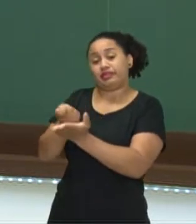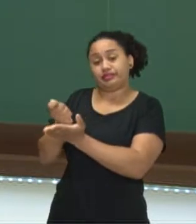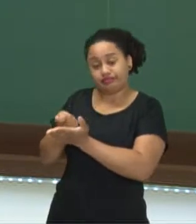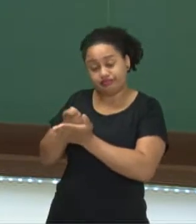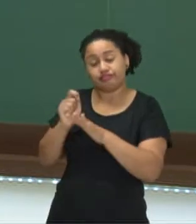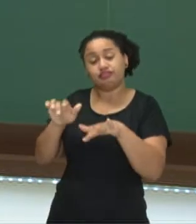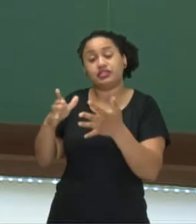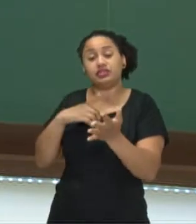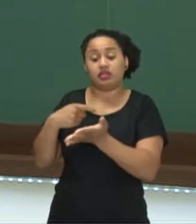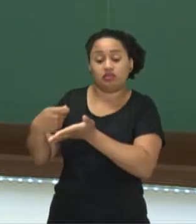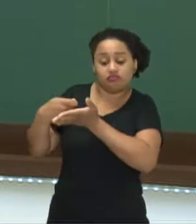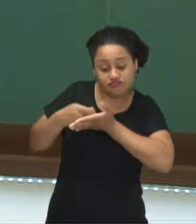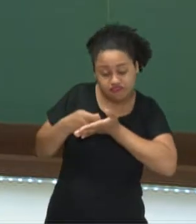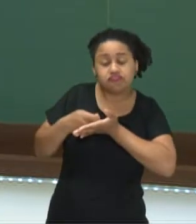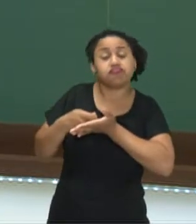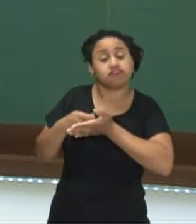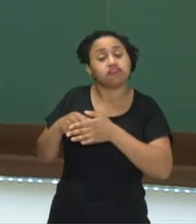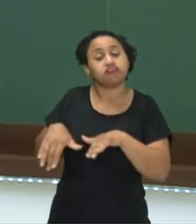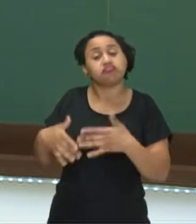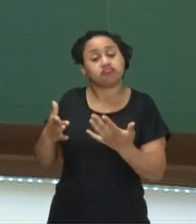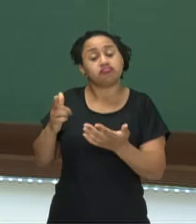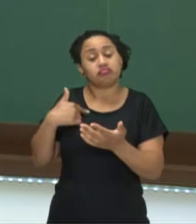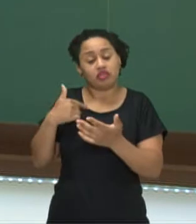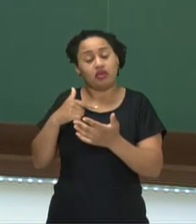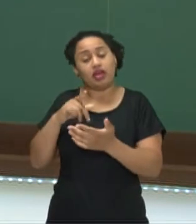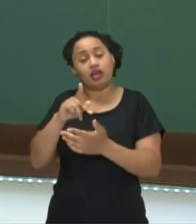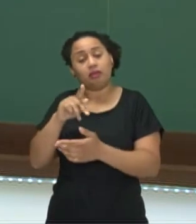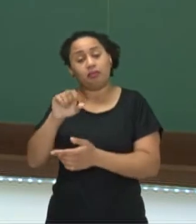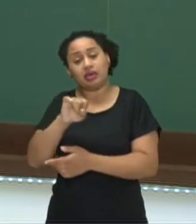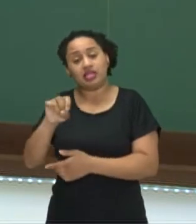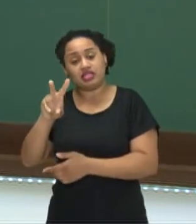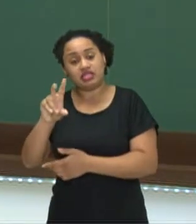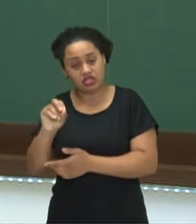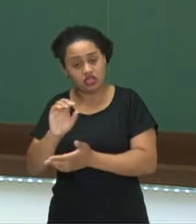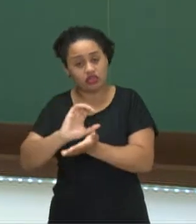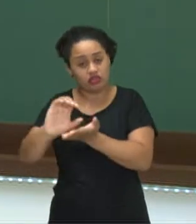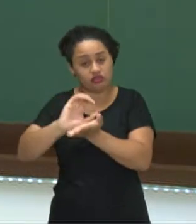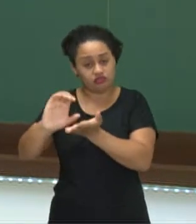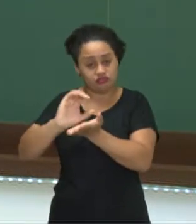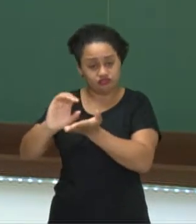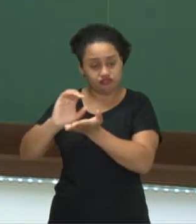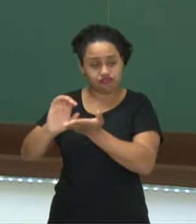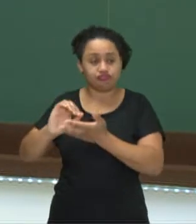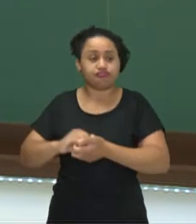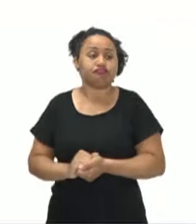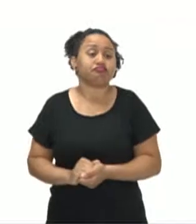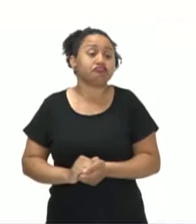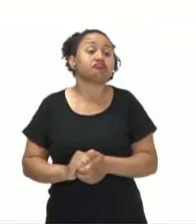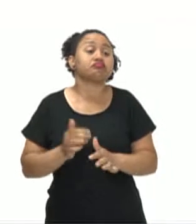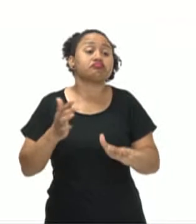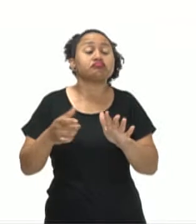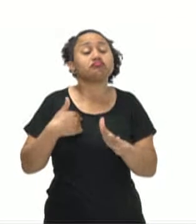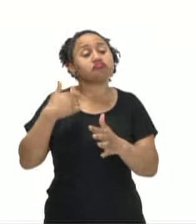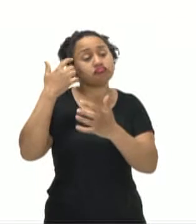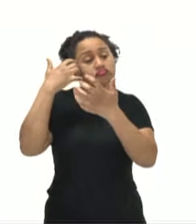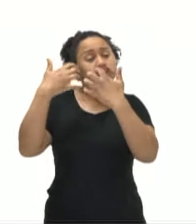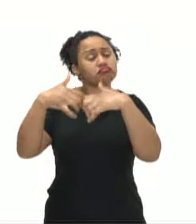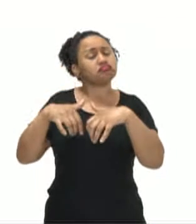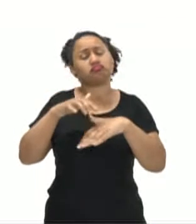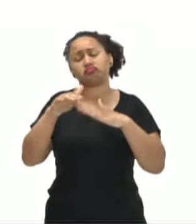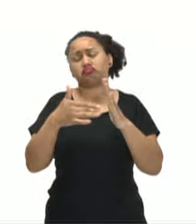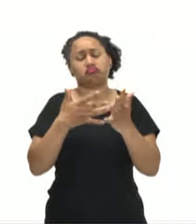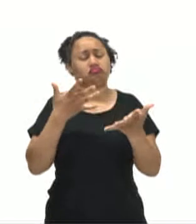tenho obrigações, então ele vai ser um passivo financeiro para mim. Então, você pode pensar que tudo isso está